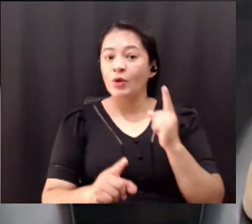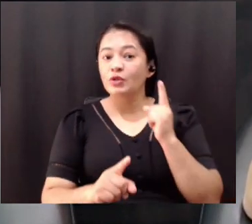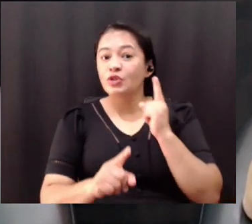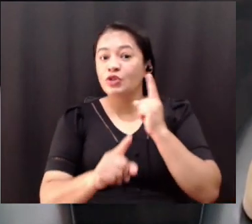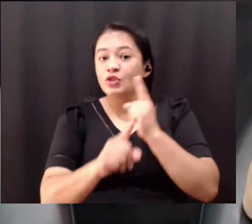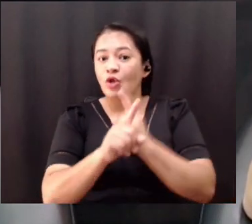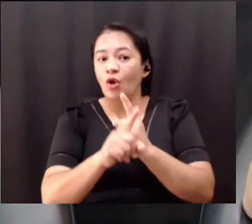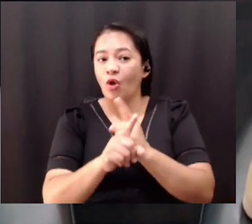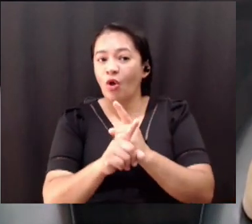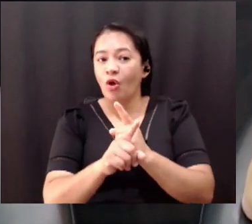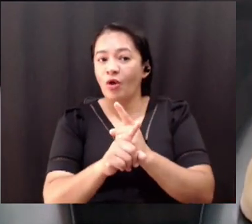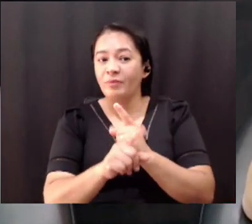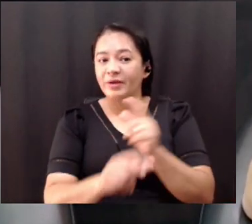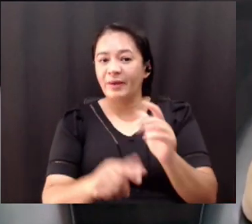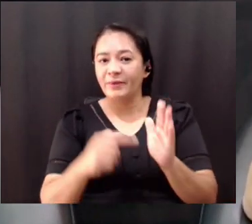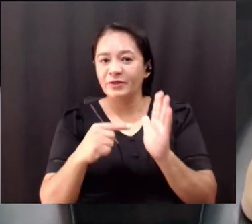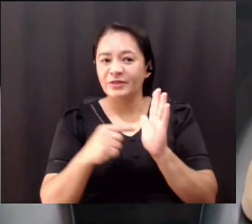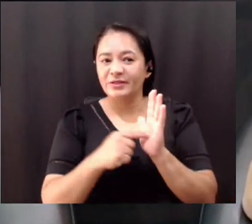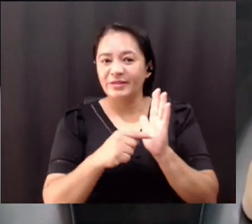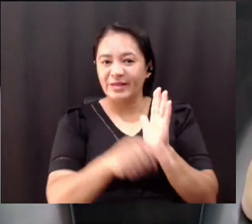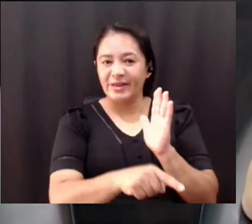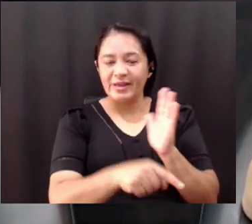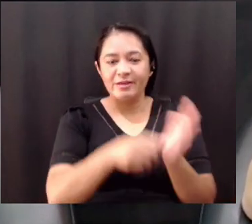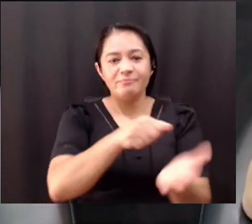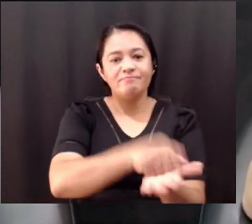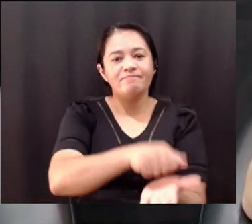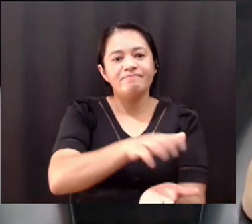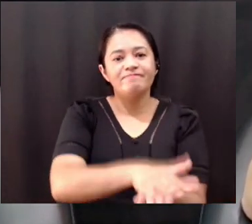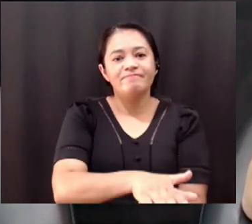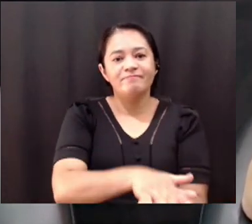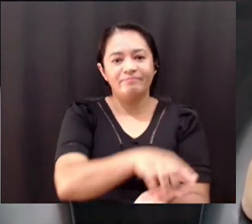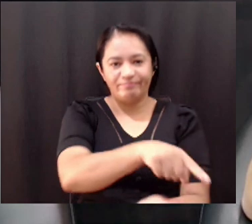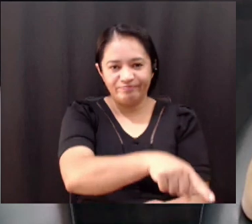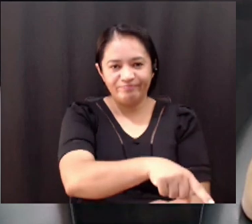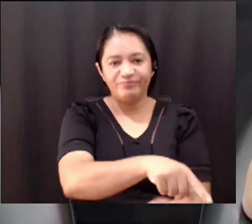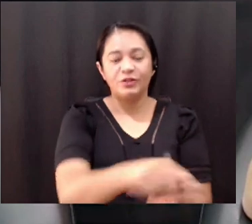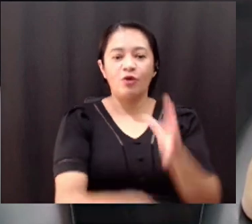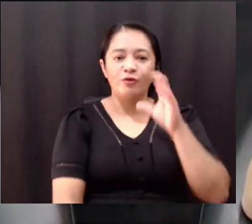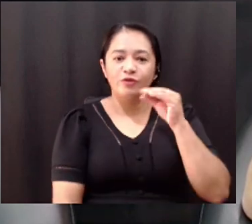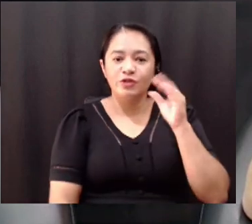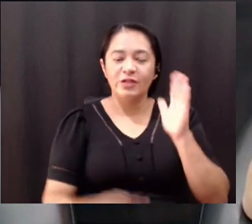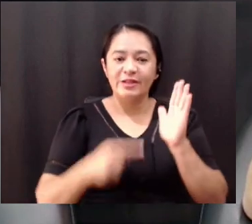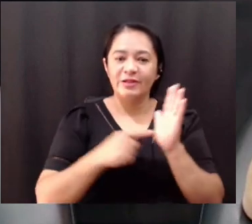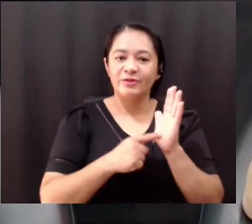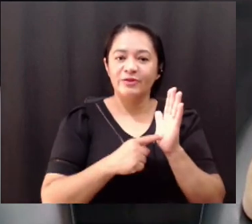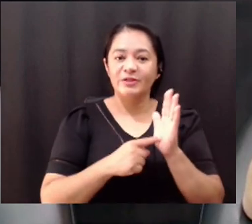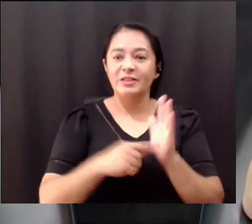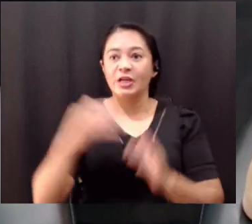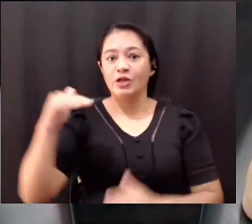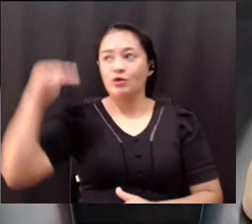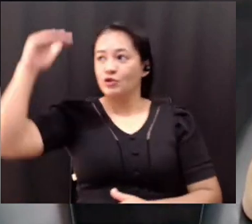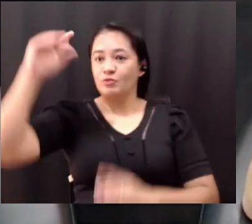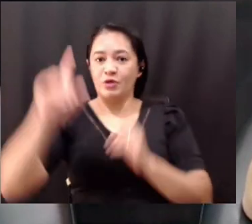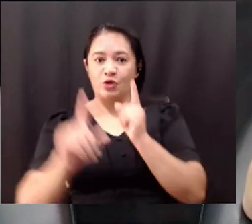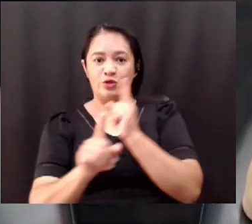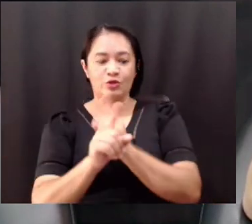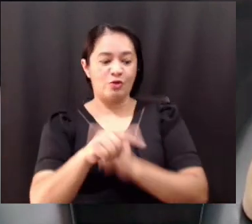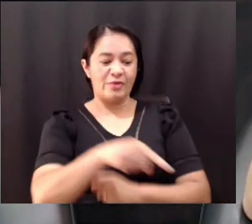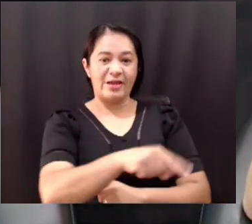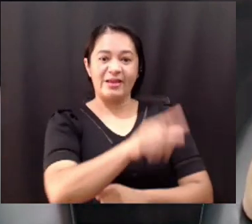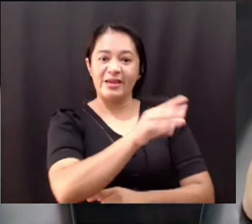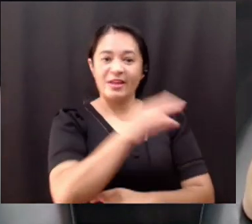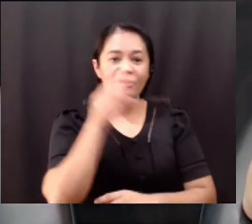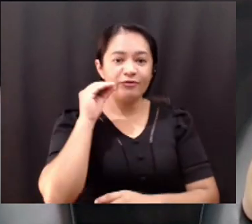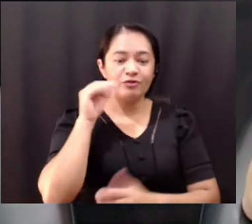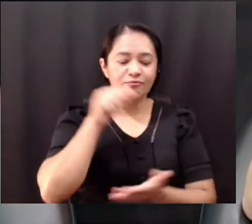denúncia, ele é punido, né? Então, isso, por enquanto, na empresa não está conseguindo